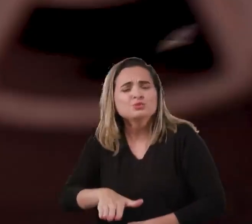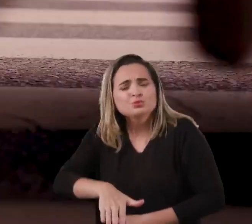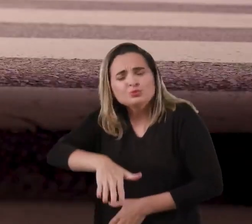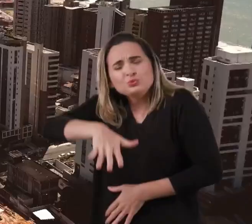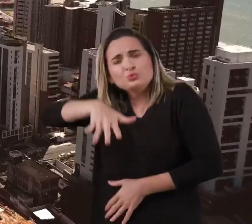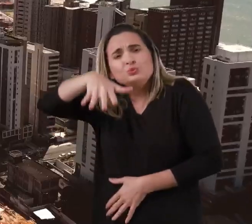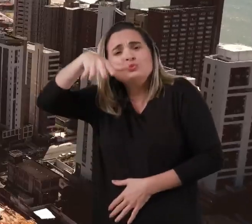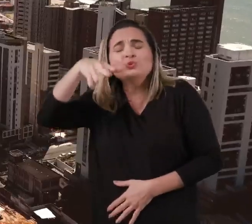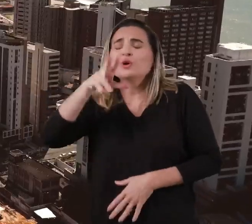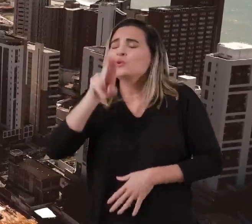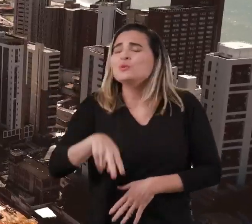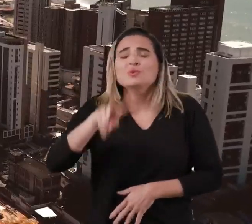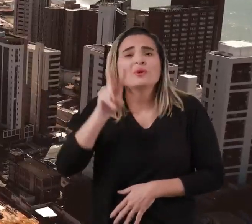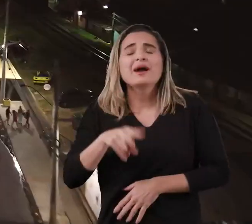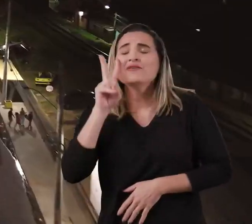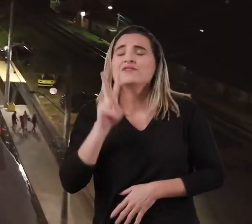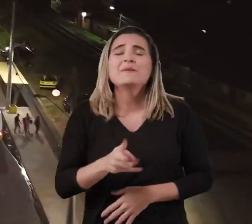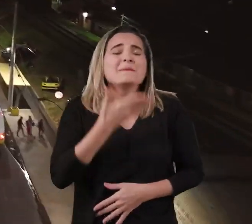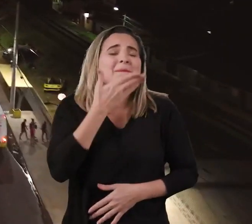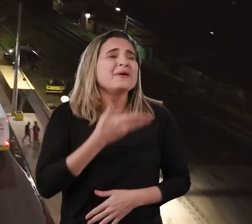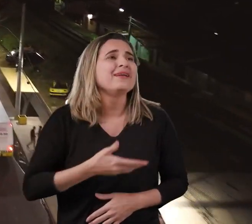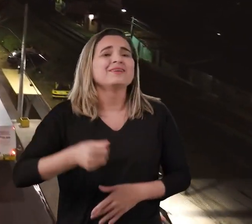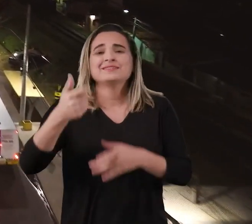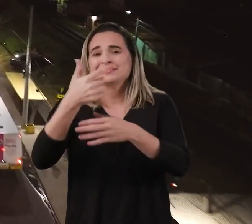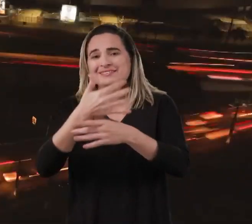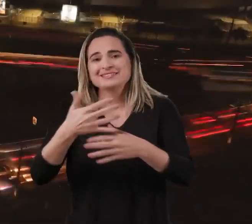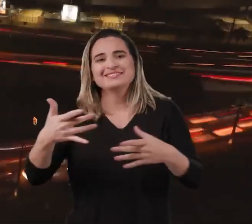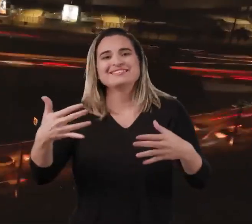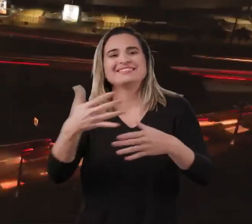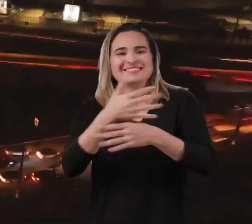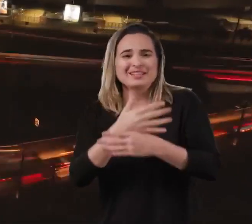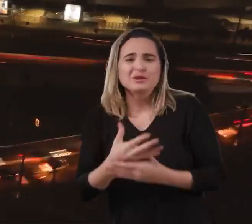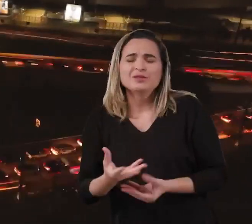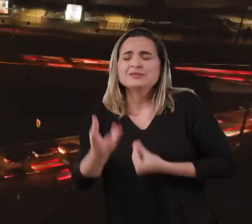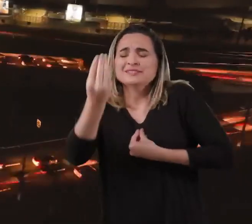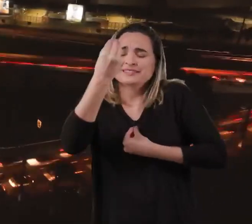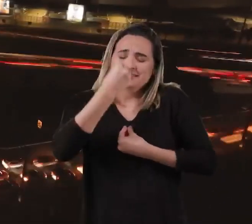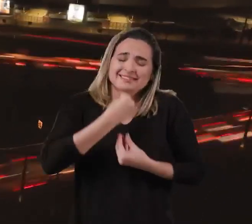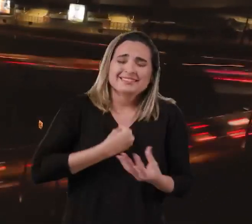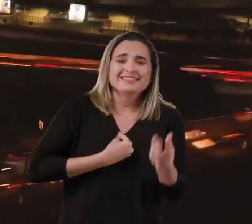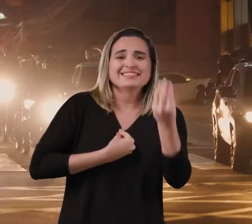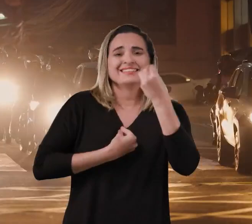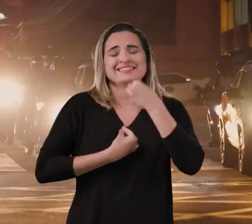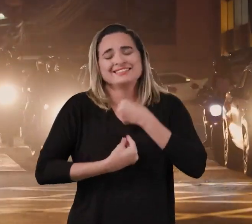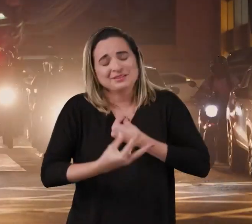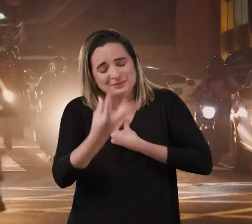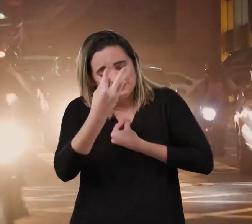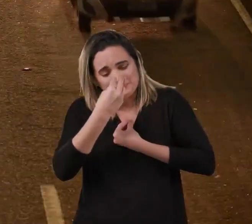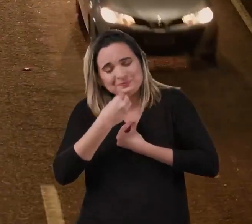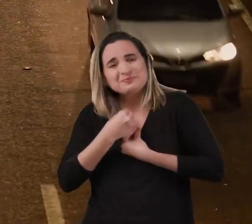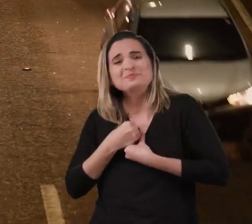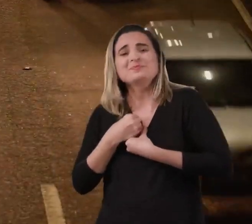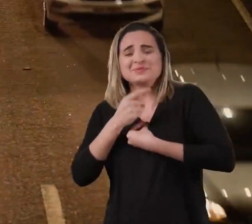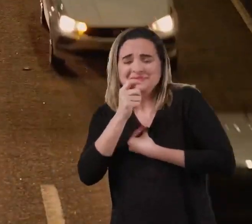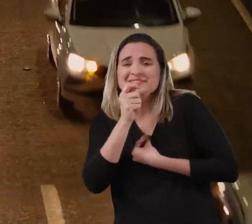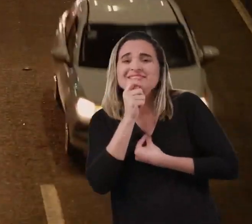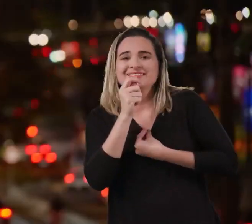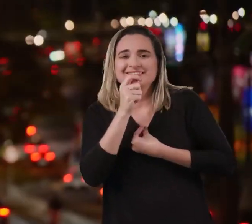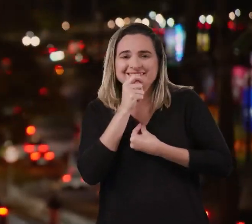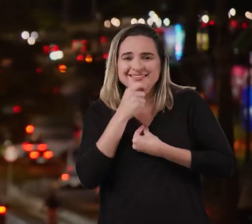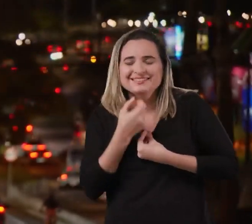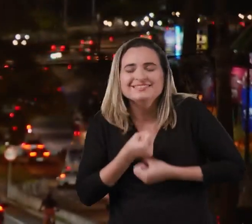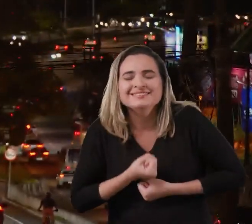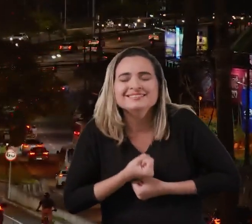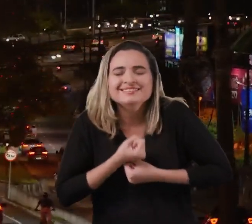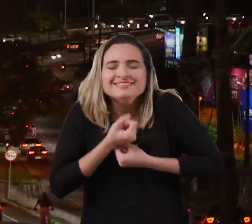até hoje, nunca vi melhor cidade, por tudo que ela me deu